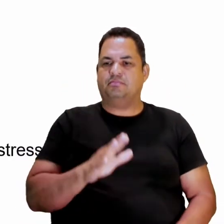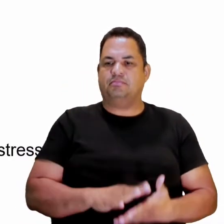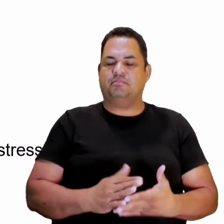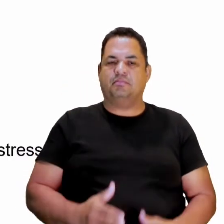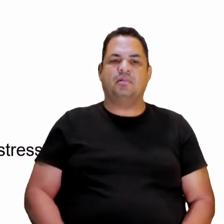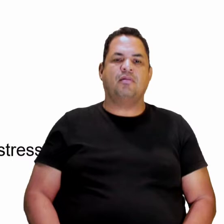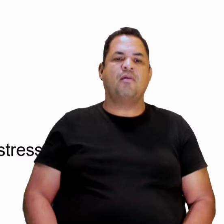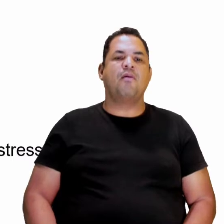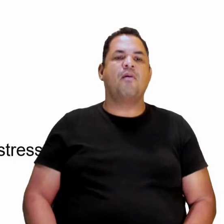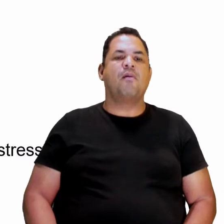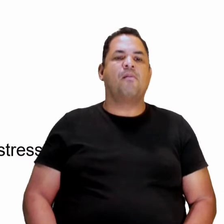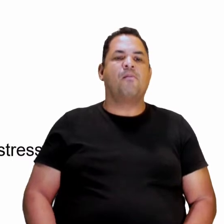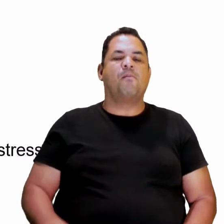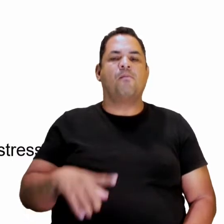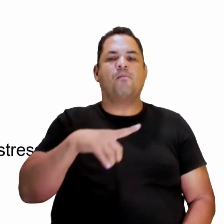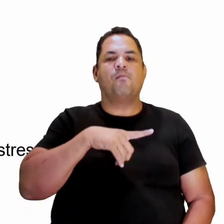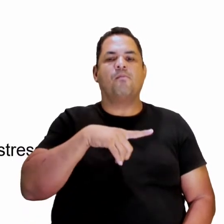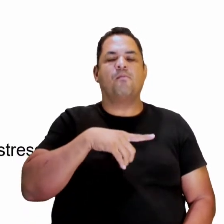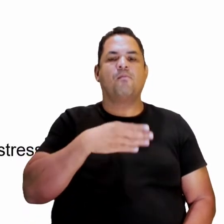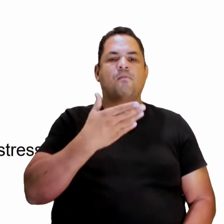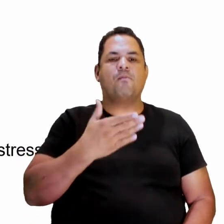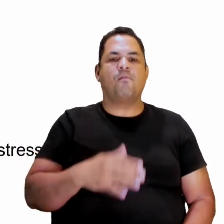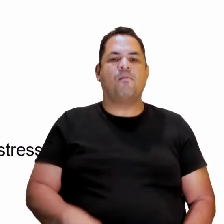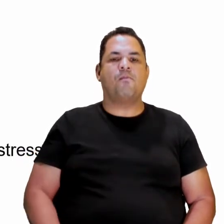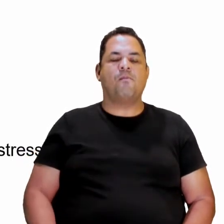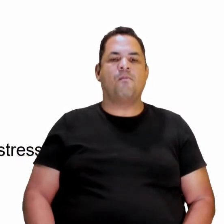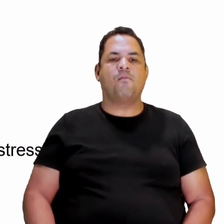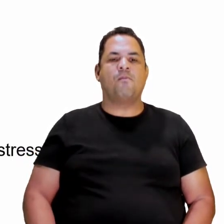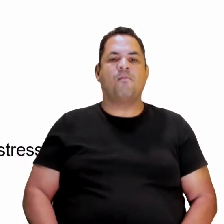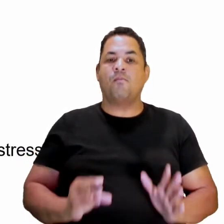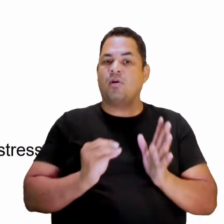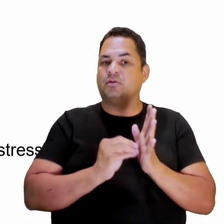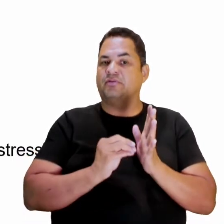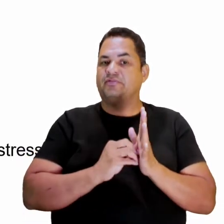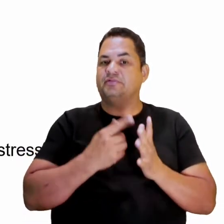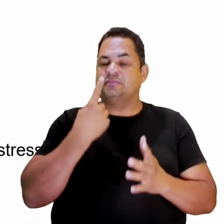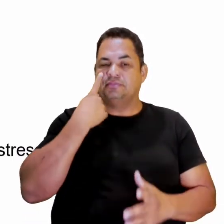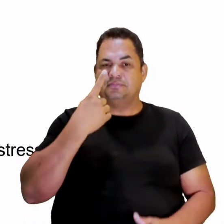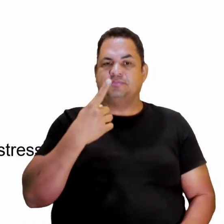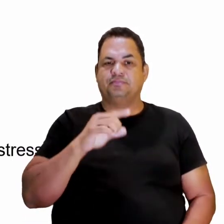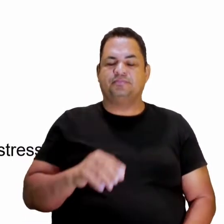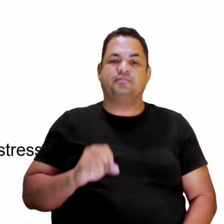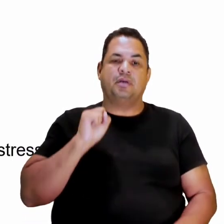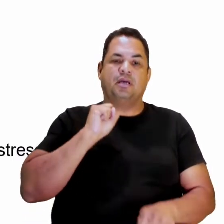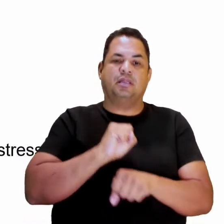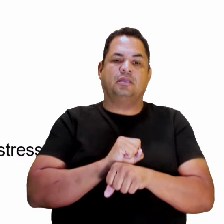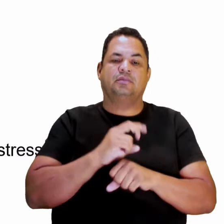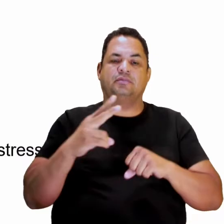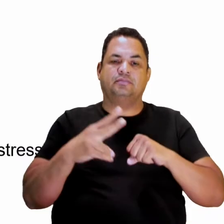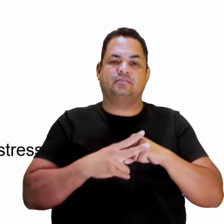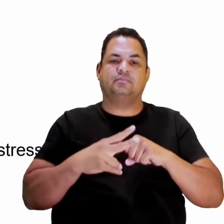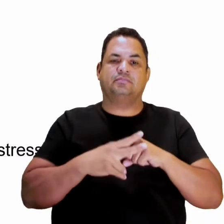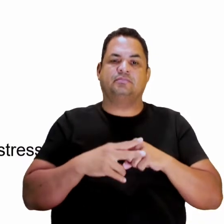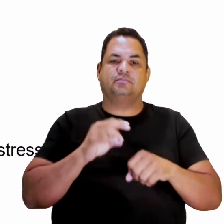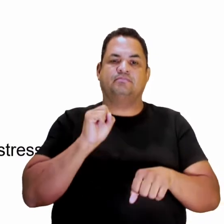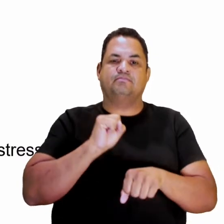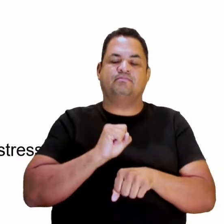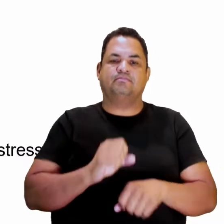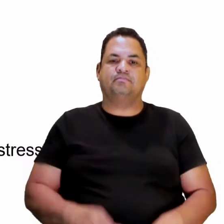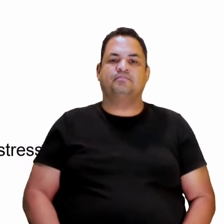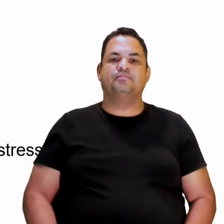aqui a gente vai completar, essa aqui também a gente ainda vai completar. Essa aqui já está completada. Stop, que é o verbo parar. Stopping,